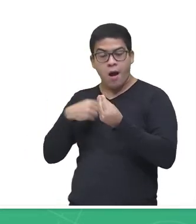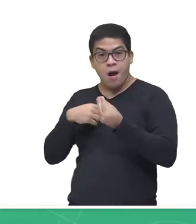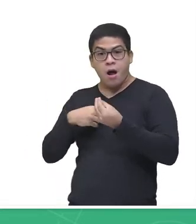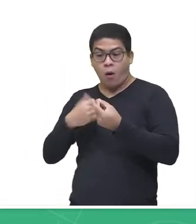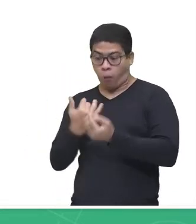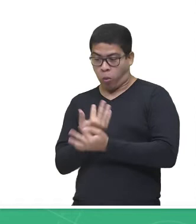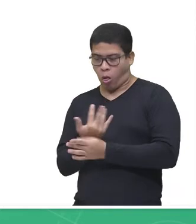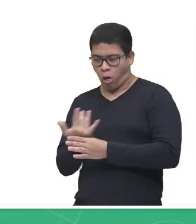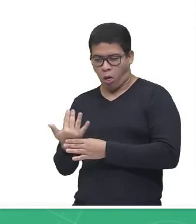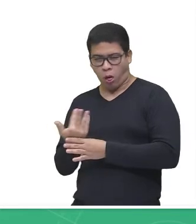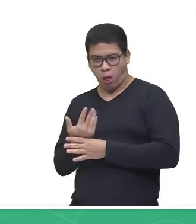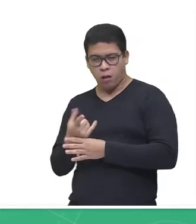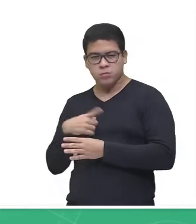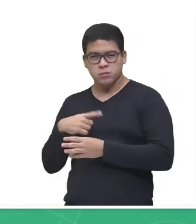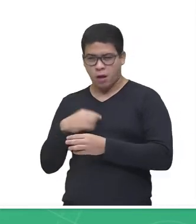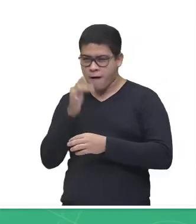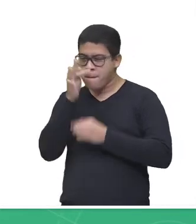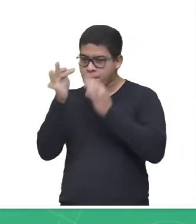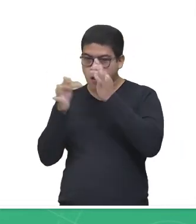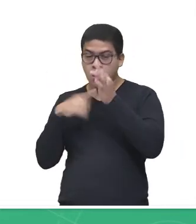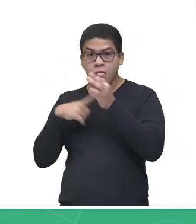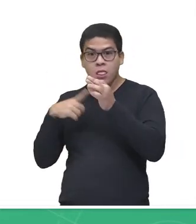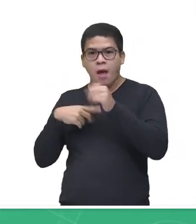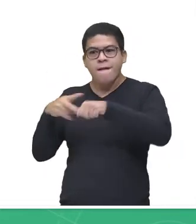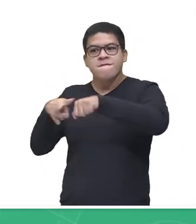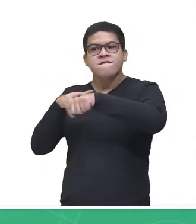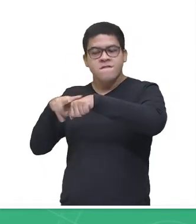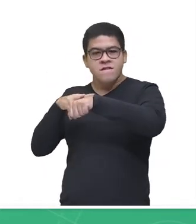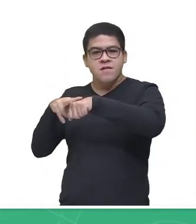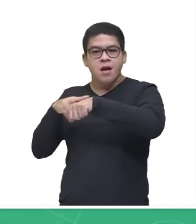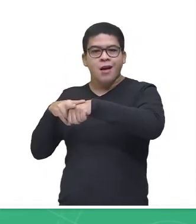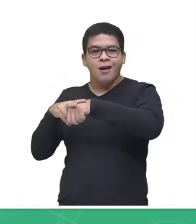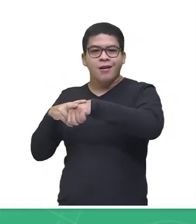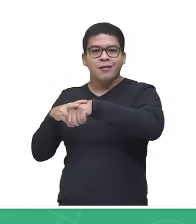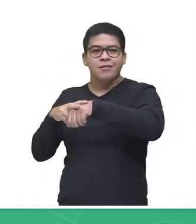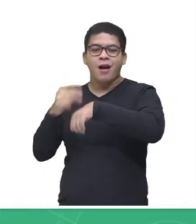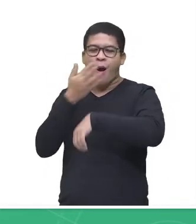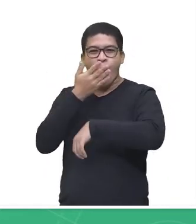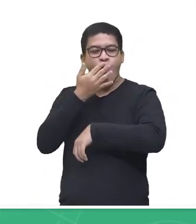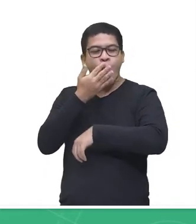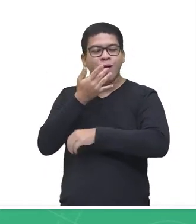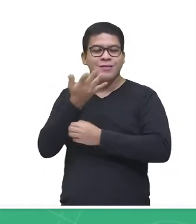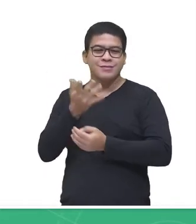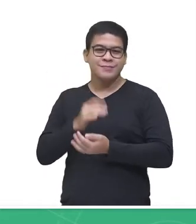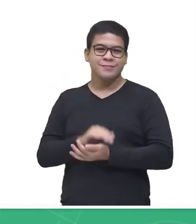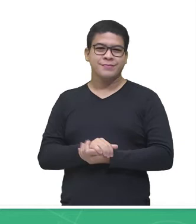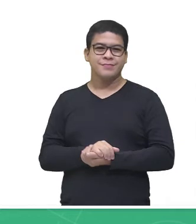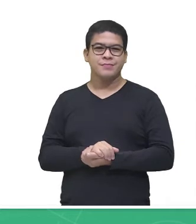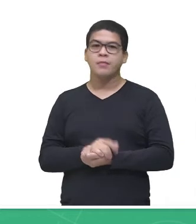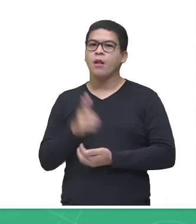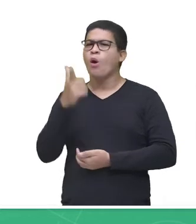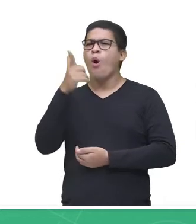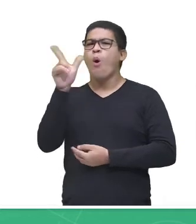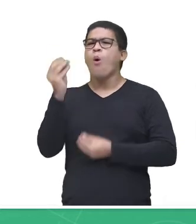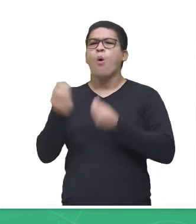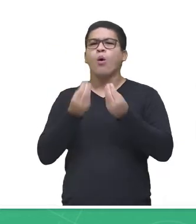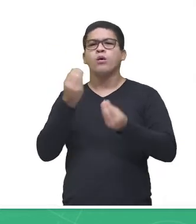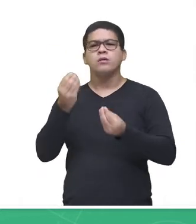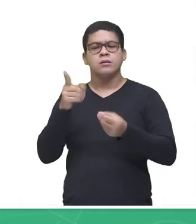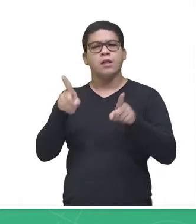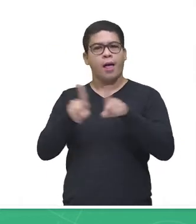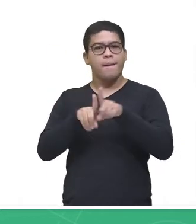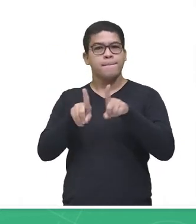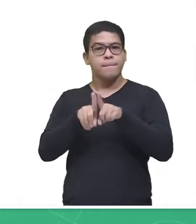pelas plantas, ok? As outras organelas que vamos observar, elas